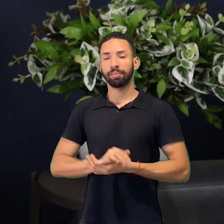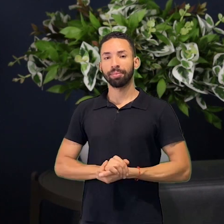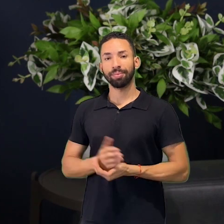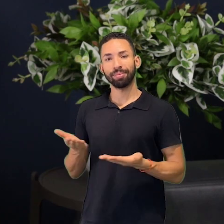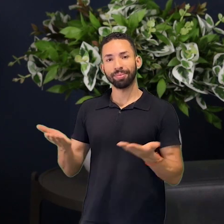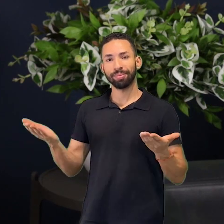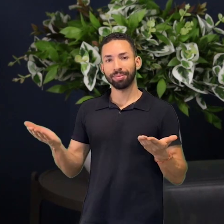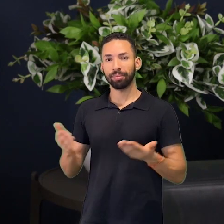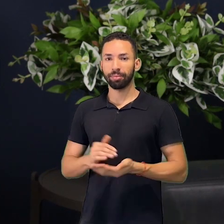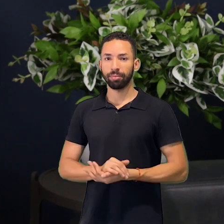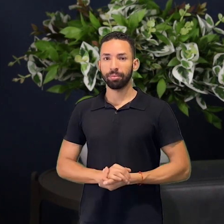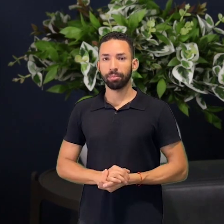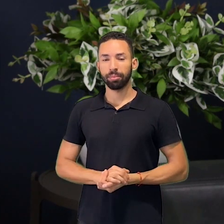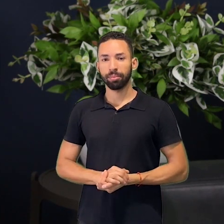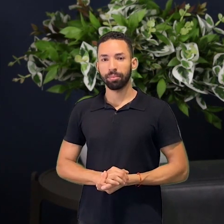site